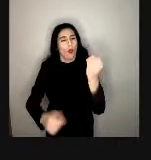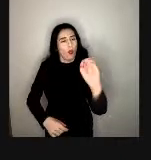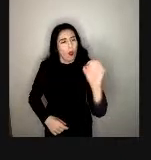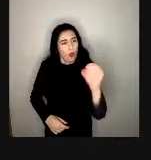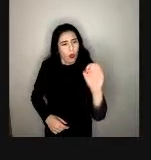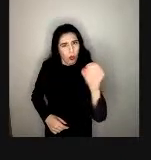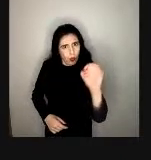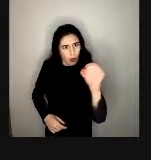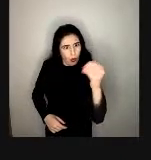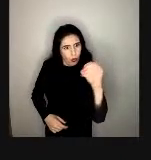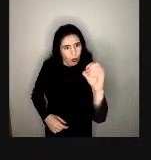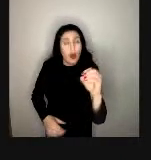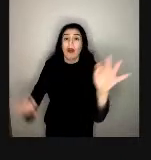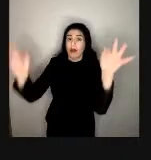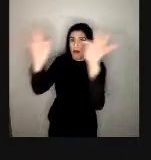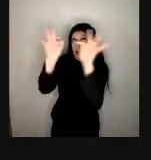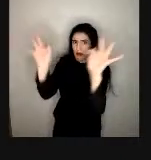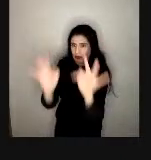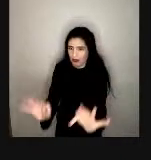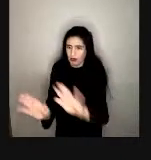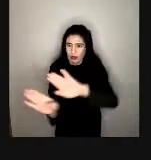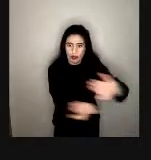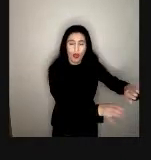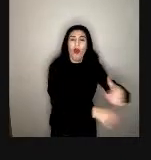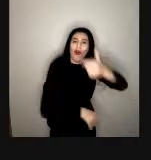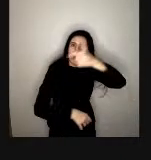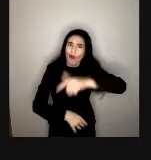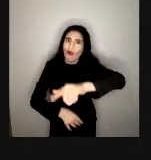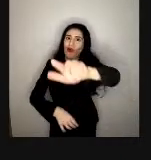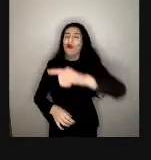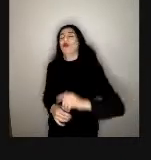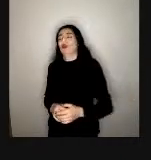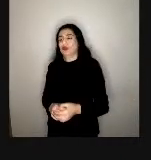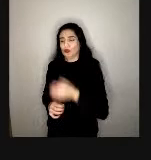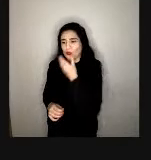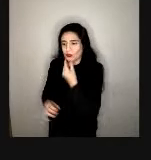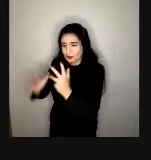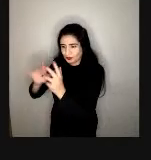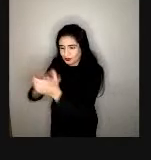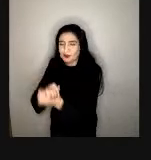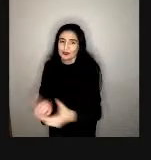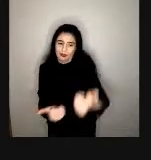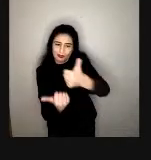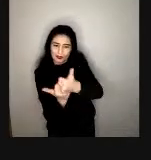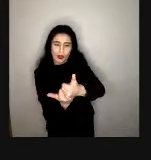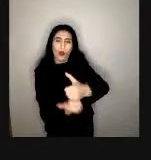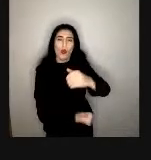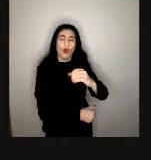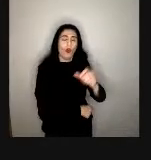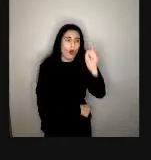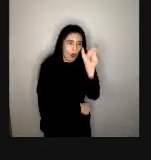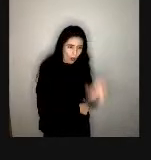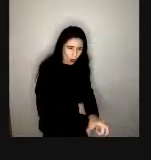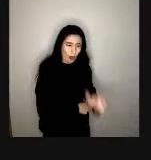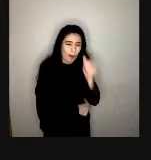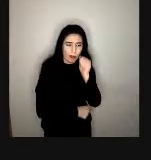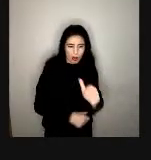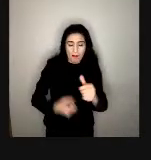contrário, um outro marido incrível com os filhos que apoiou a Consuelo, que está no meio, que é uma médica e